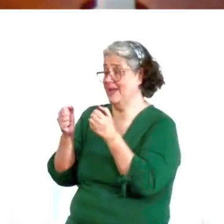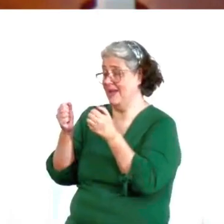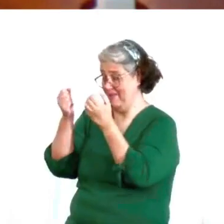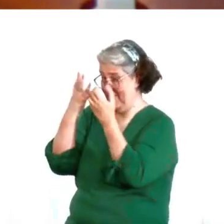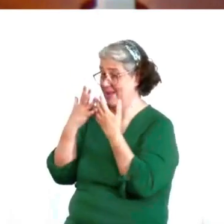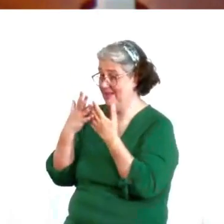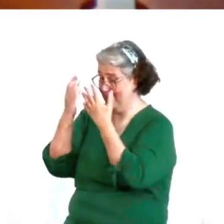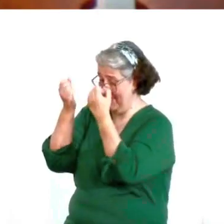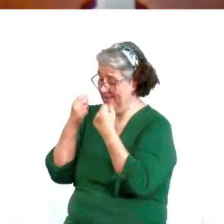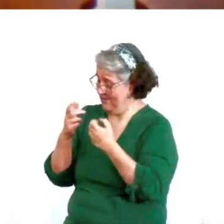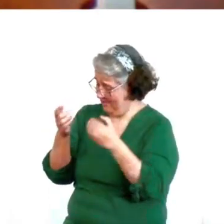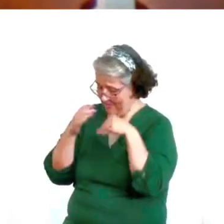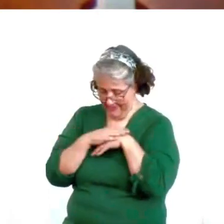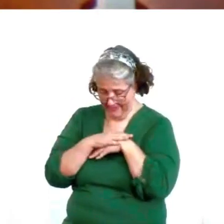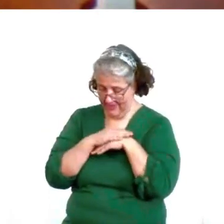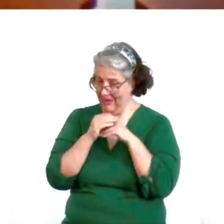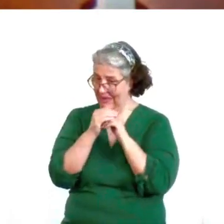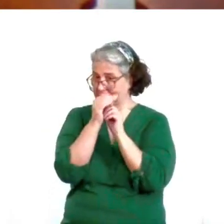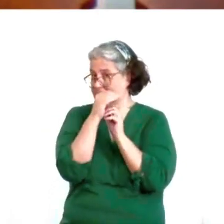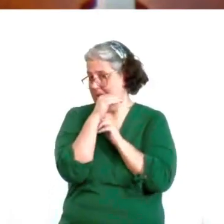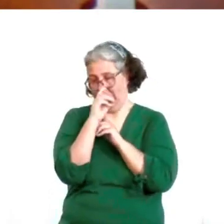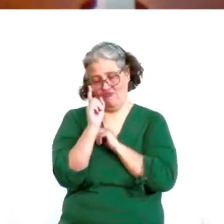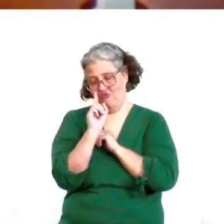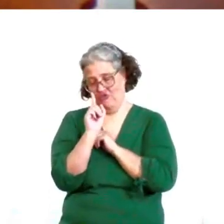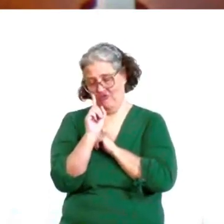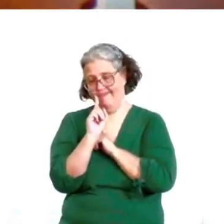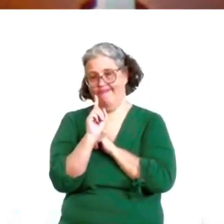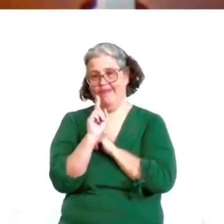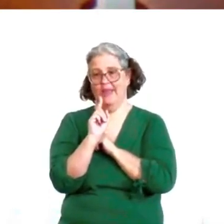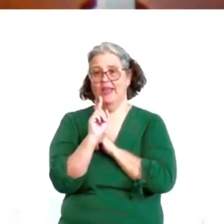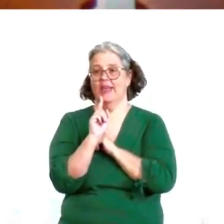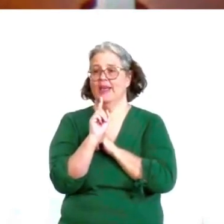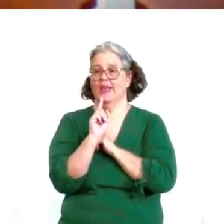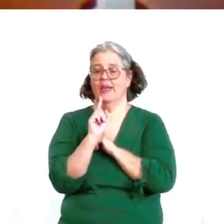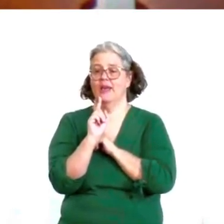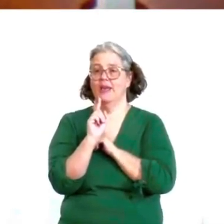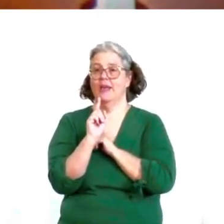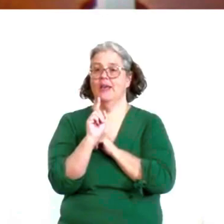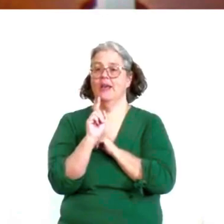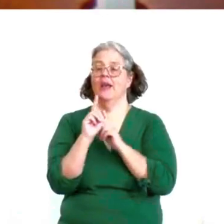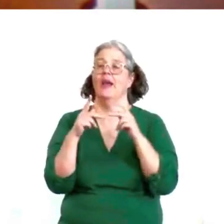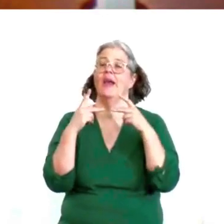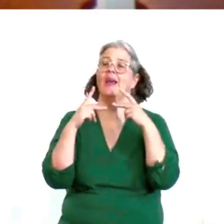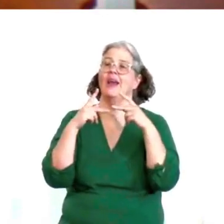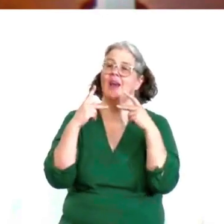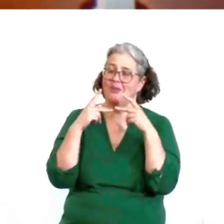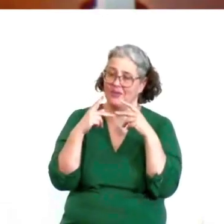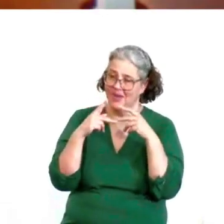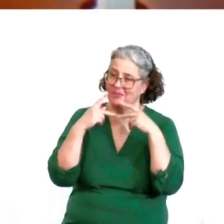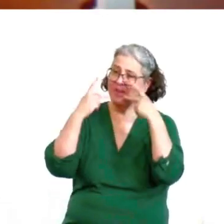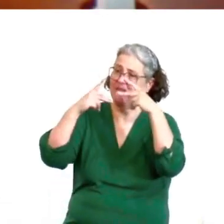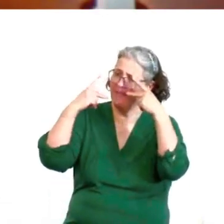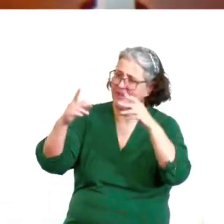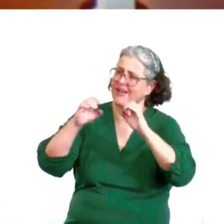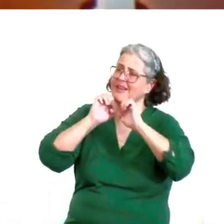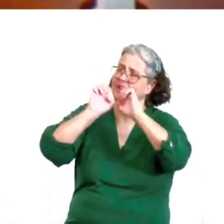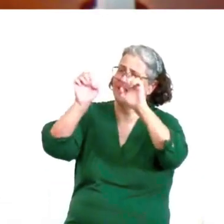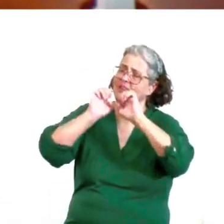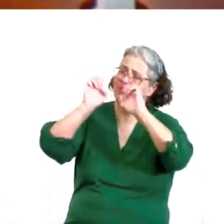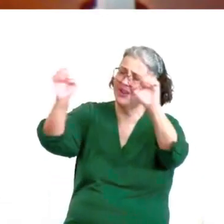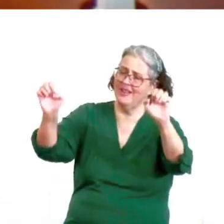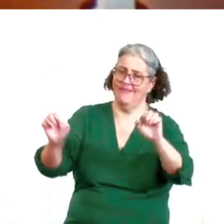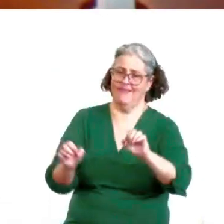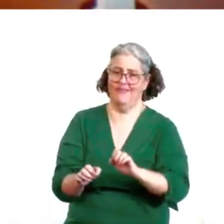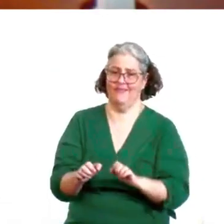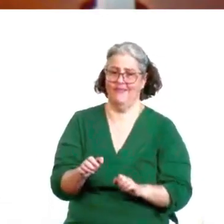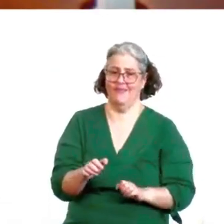coração, mas para ela ser desenvolvida, impactando outros corações. Porque nós portamos essa bênção